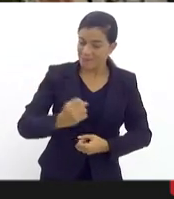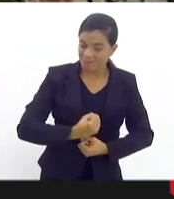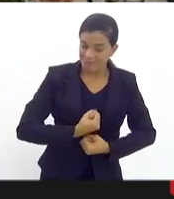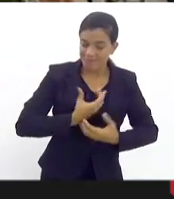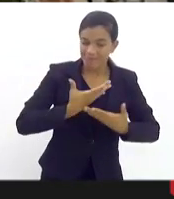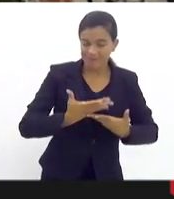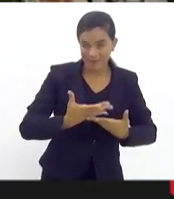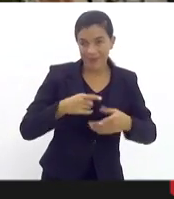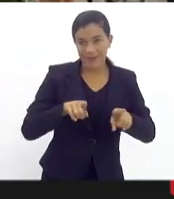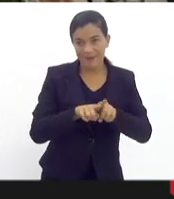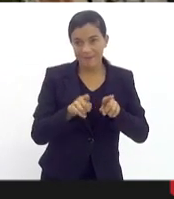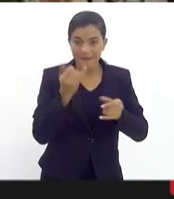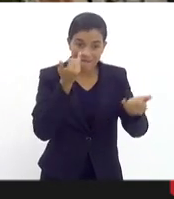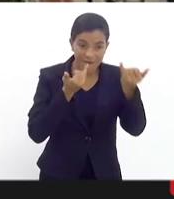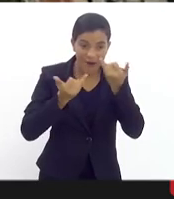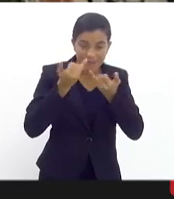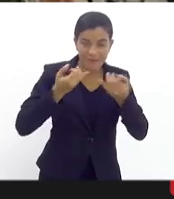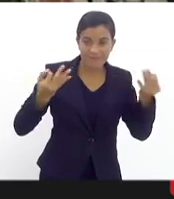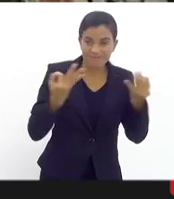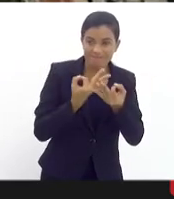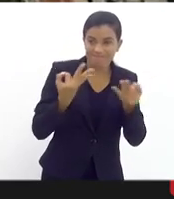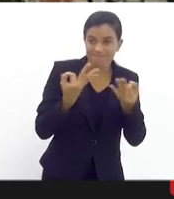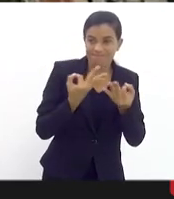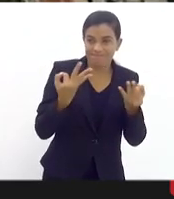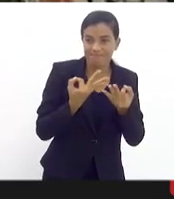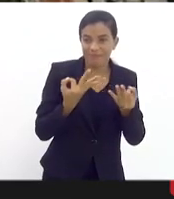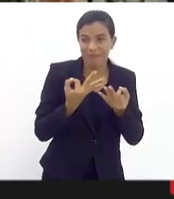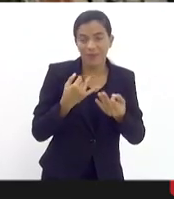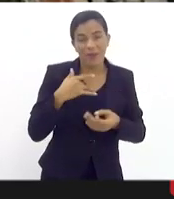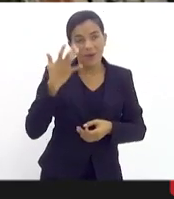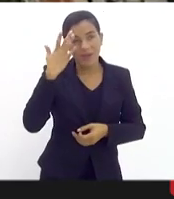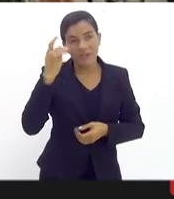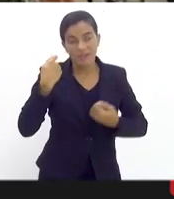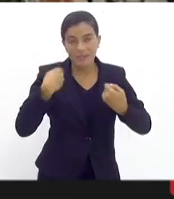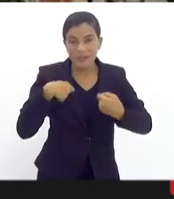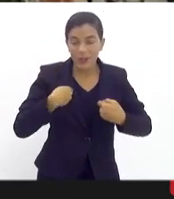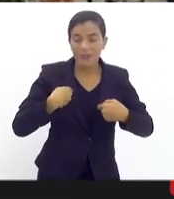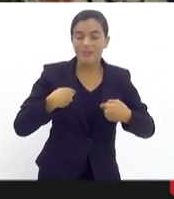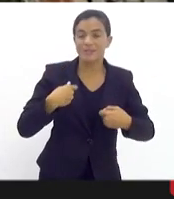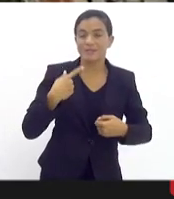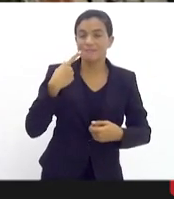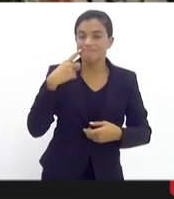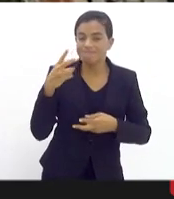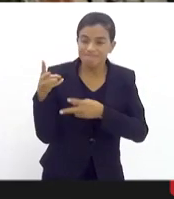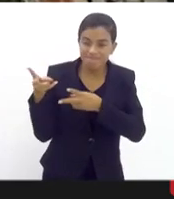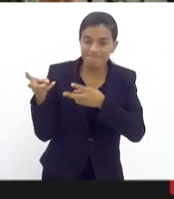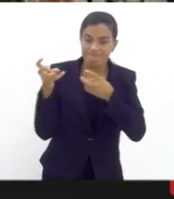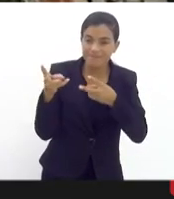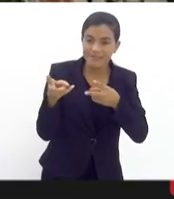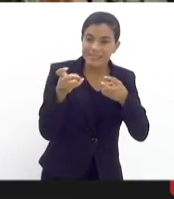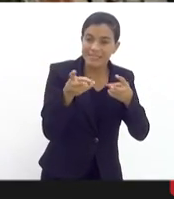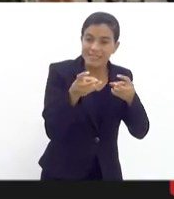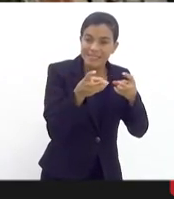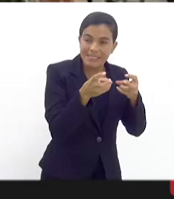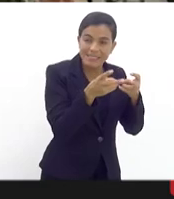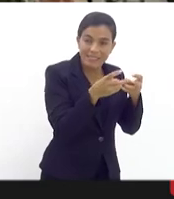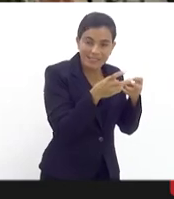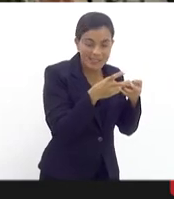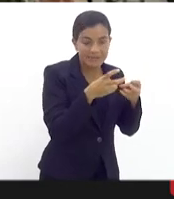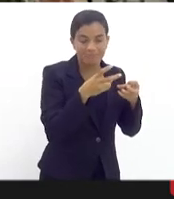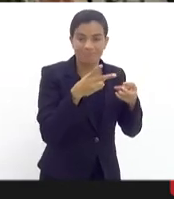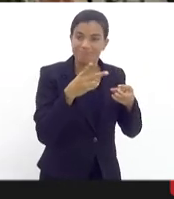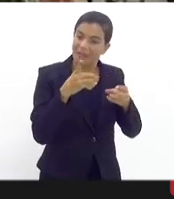ter informação adequada para isso. Eu acho que nós precisamos também perceber esse aspecto